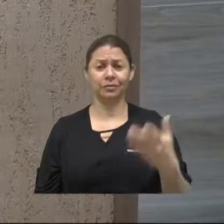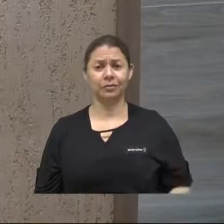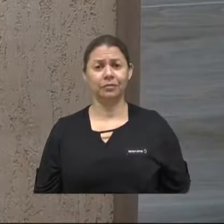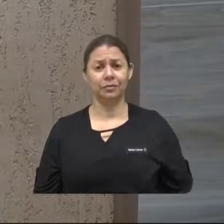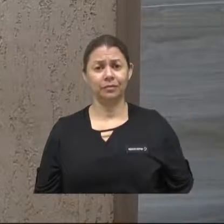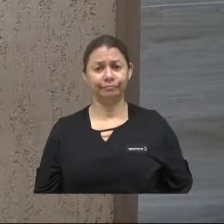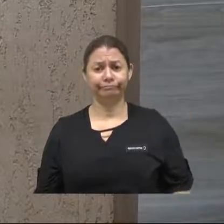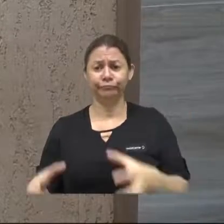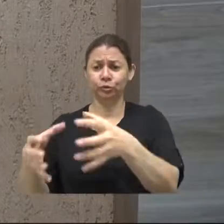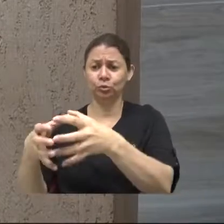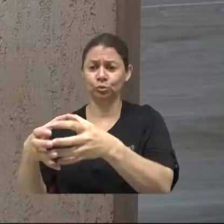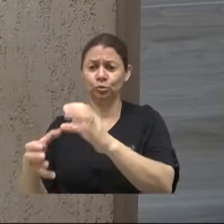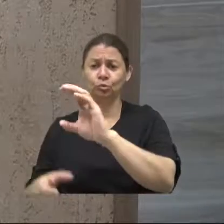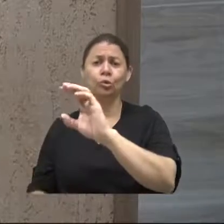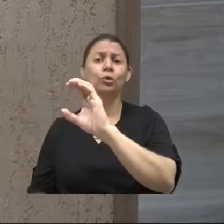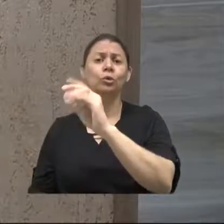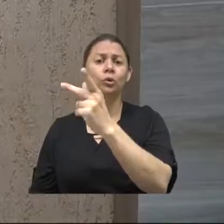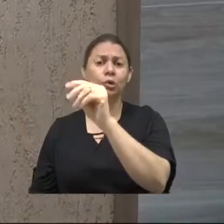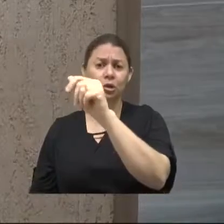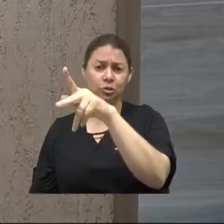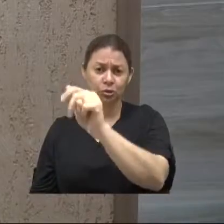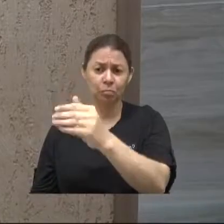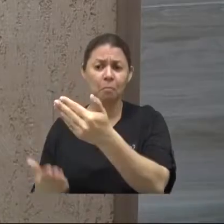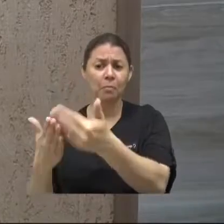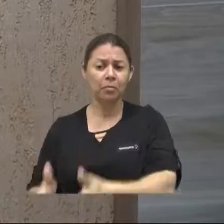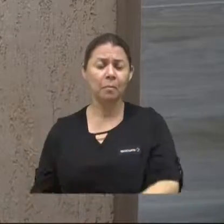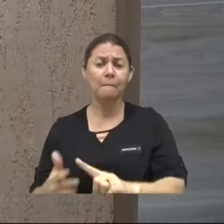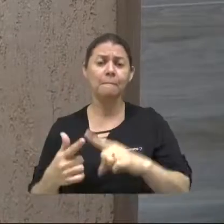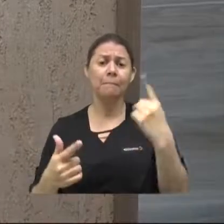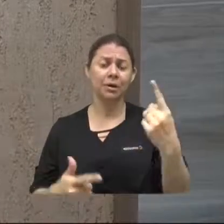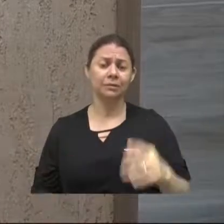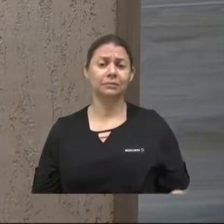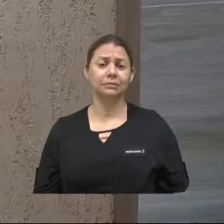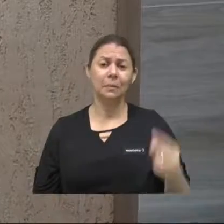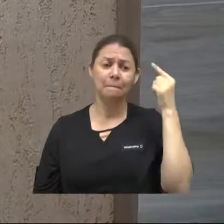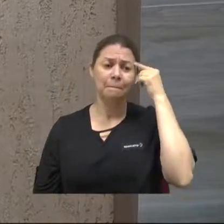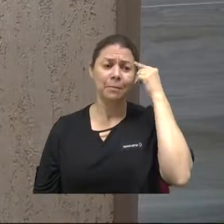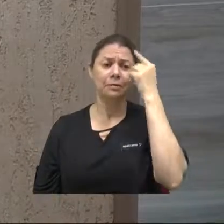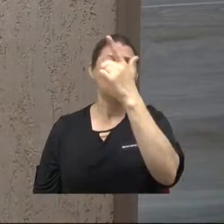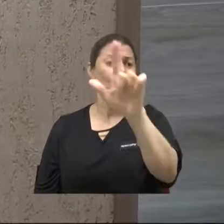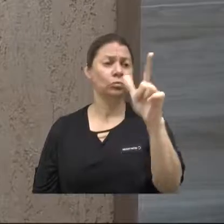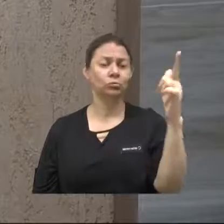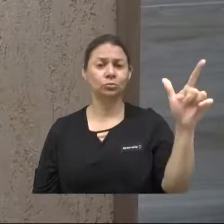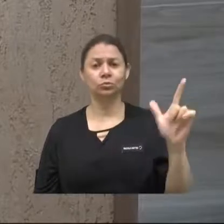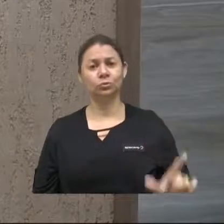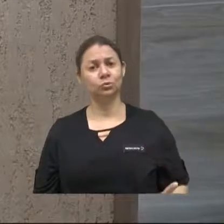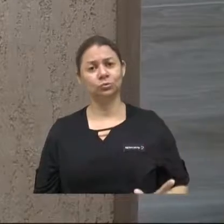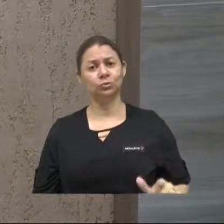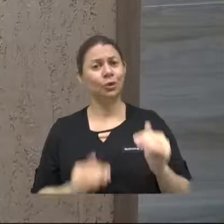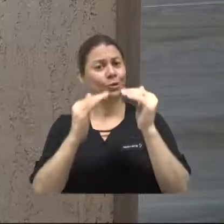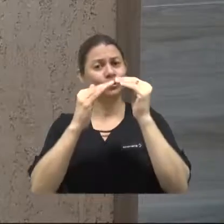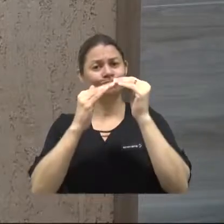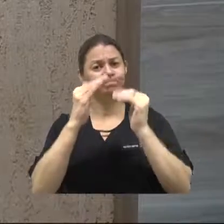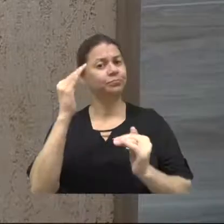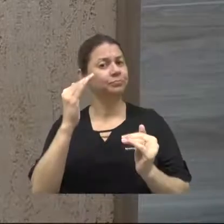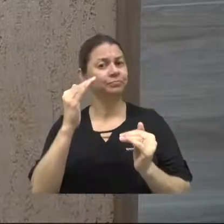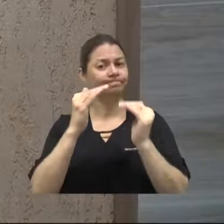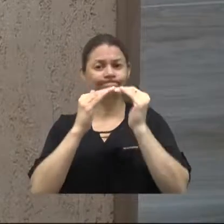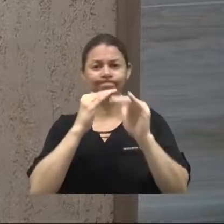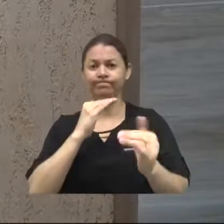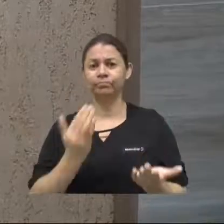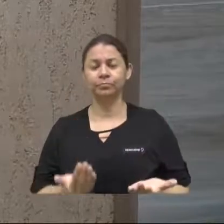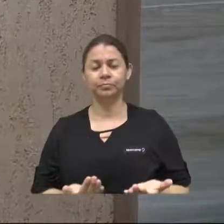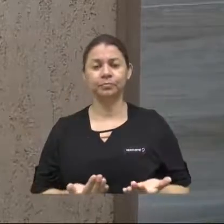quem também esteve do lado e para quem foi eleito nesta mesa. Vejo desta forma, tenho